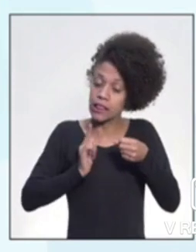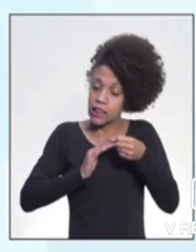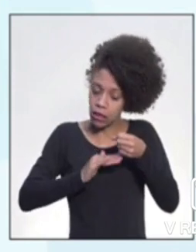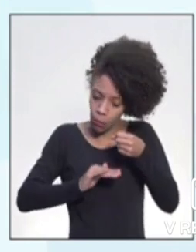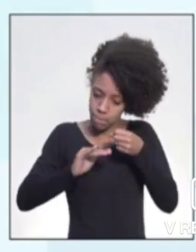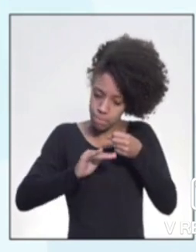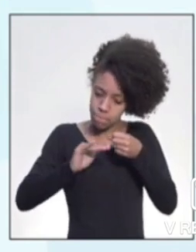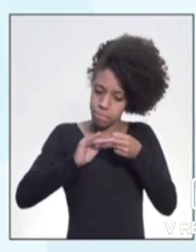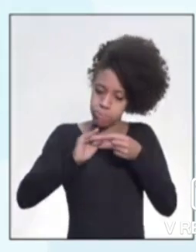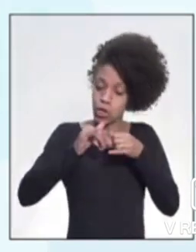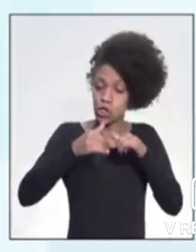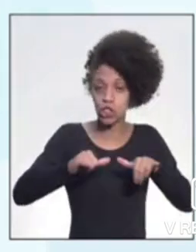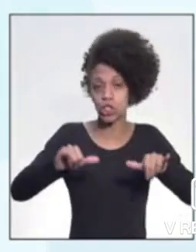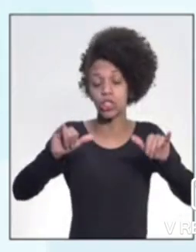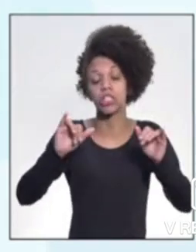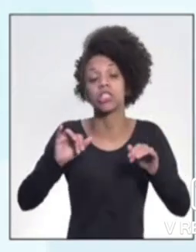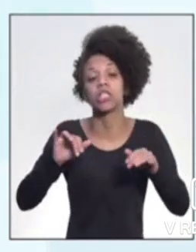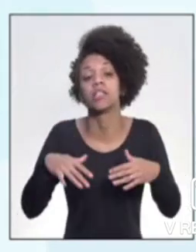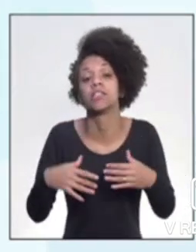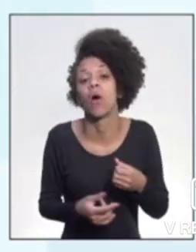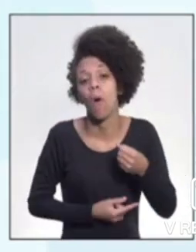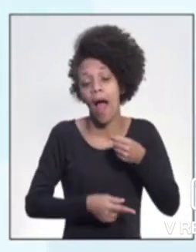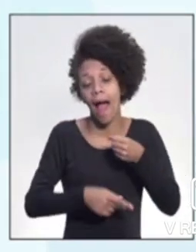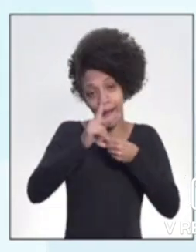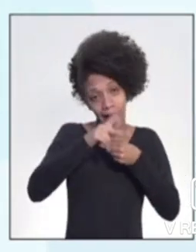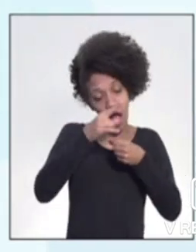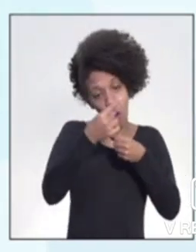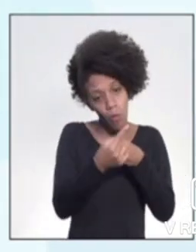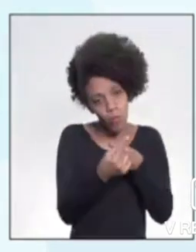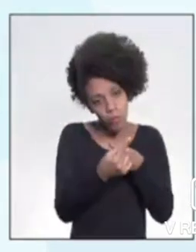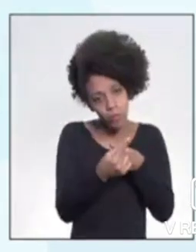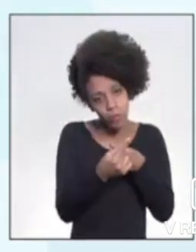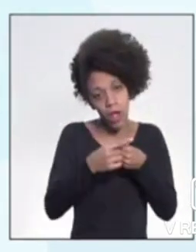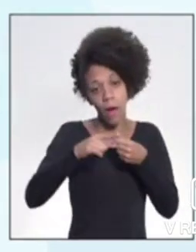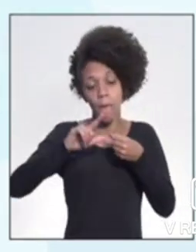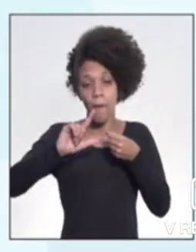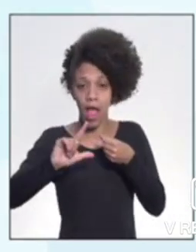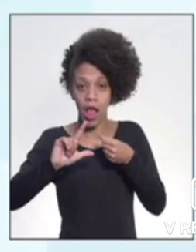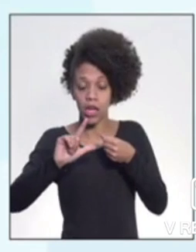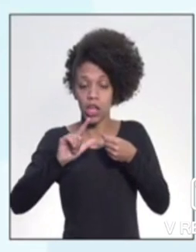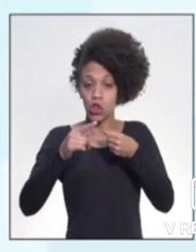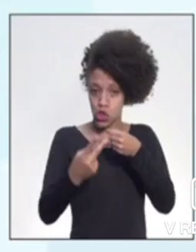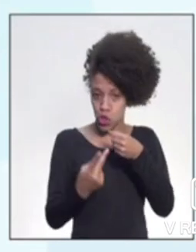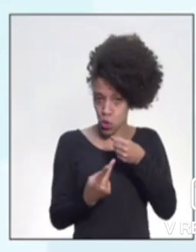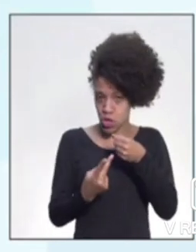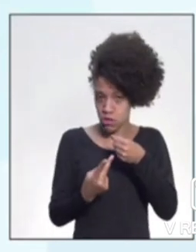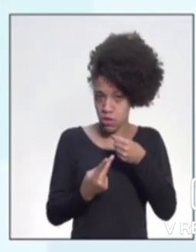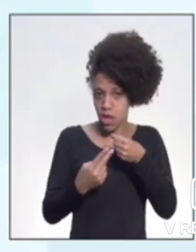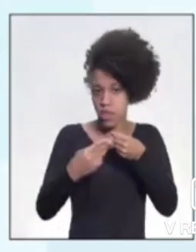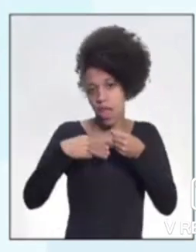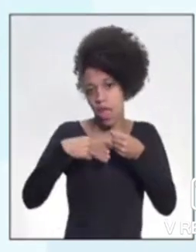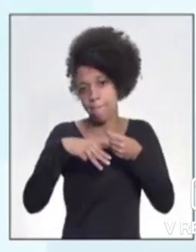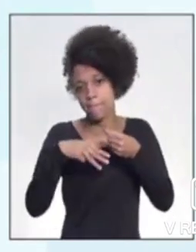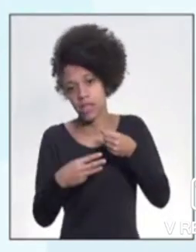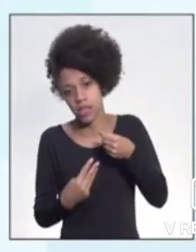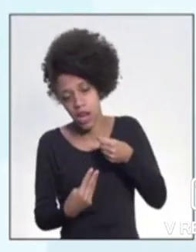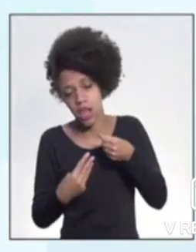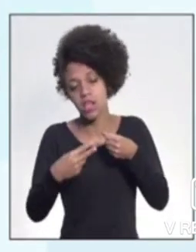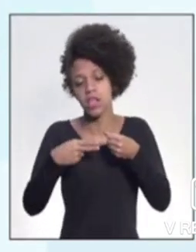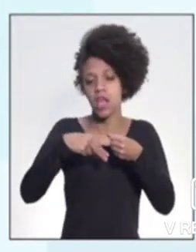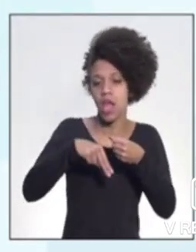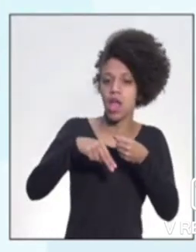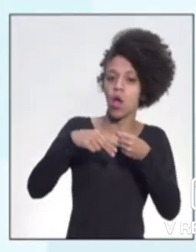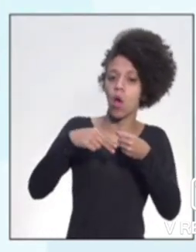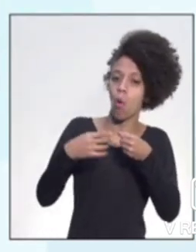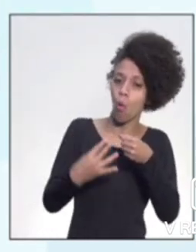energia. Então, a camada K, ele tem um nível de energia 1. A camada L tem um nível de energia 2, e assim, né, e por